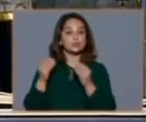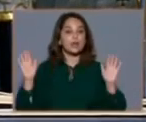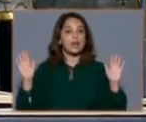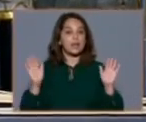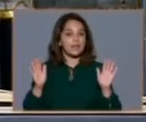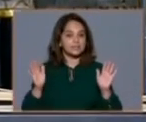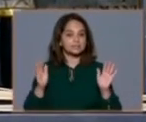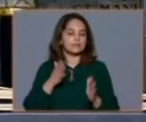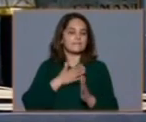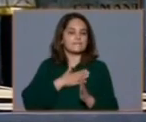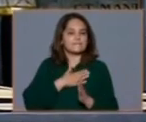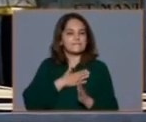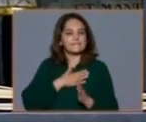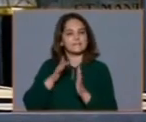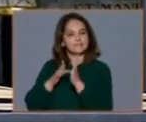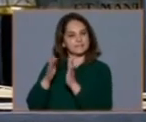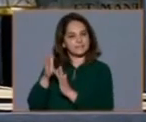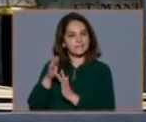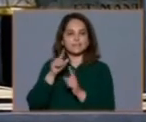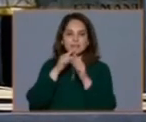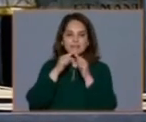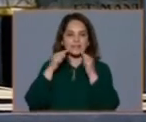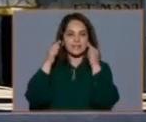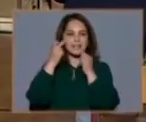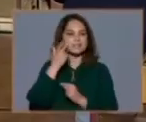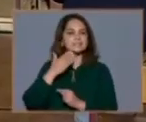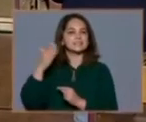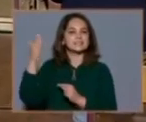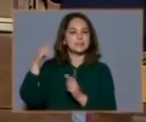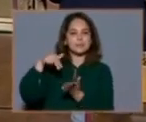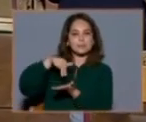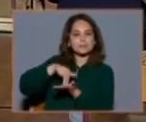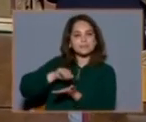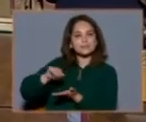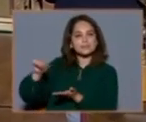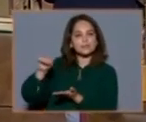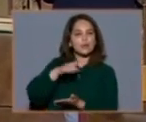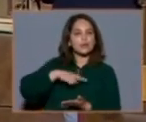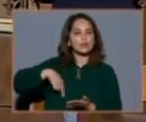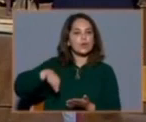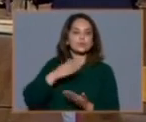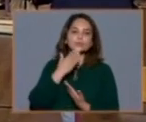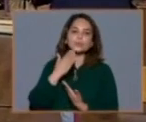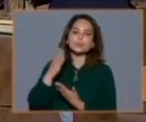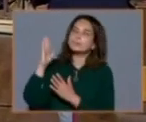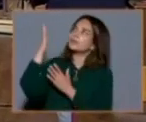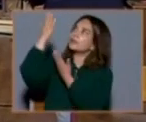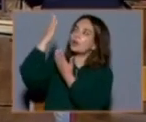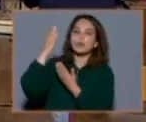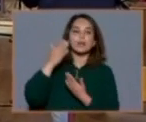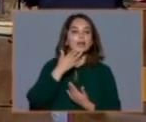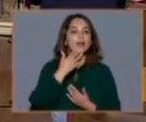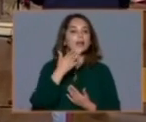vossa majestade e se alegram eternamente na vossa presença, proclamamos a vossa glória